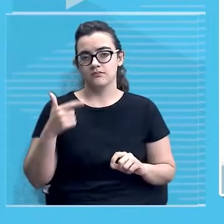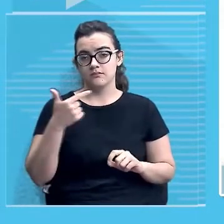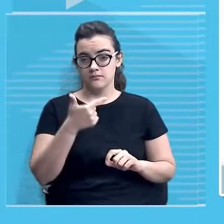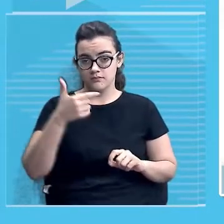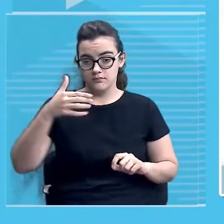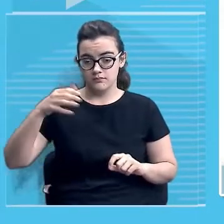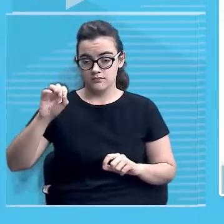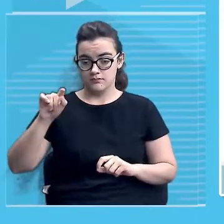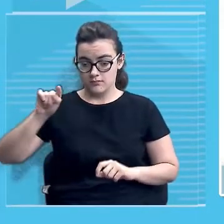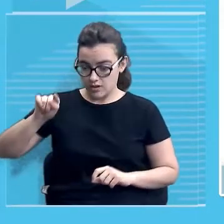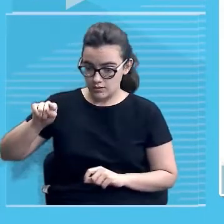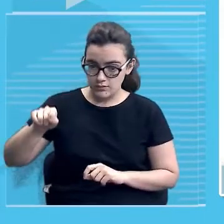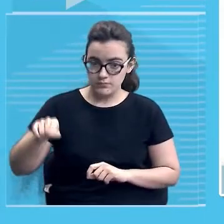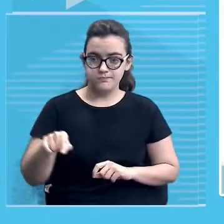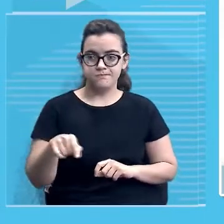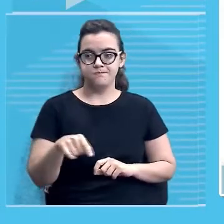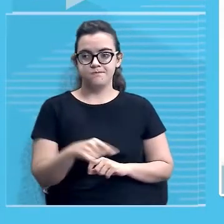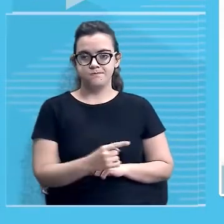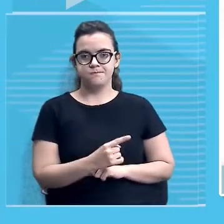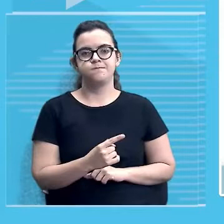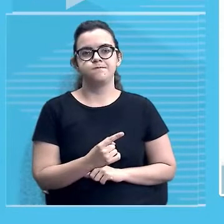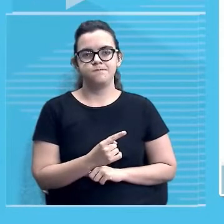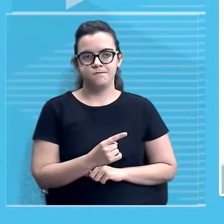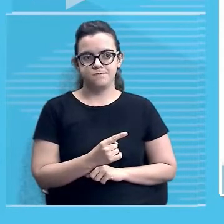calorias, tá?